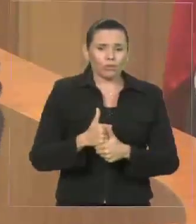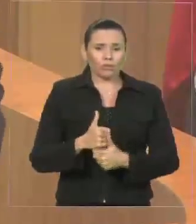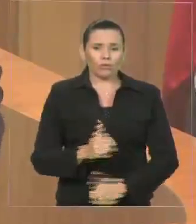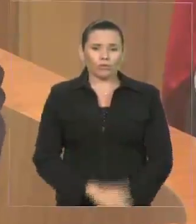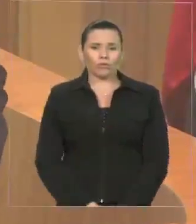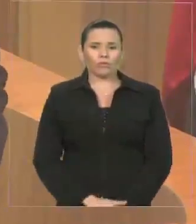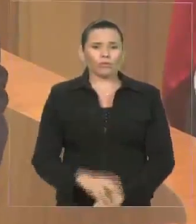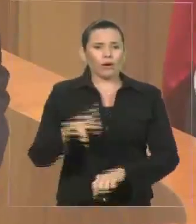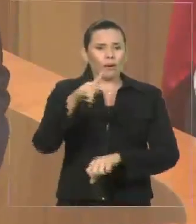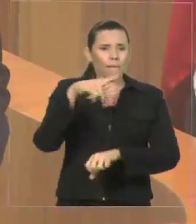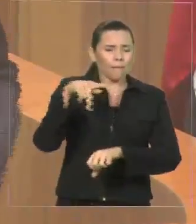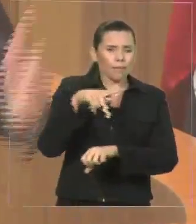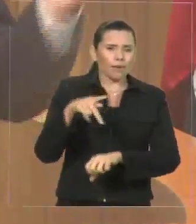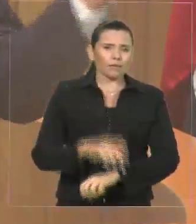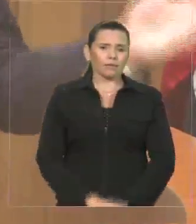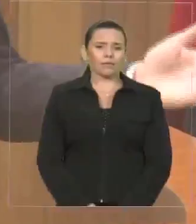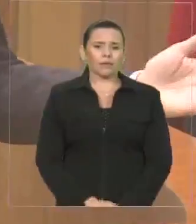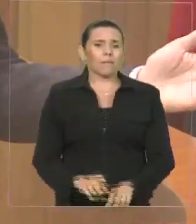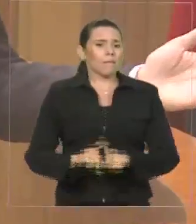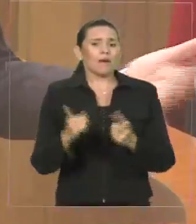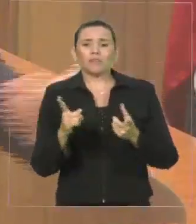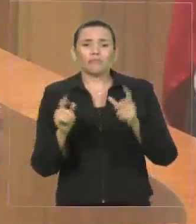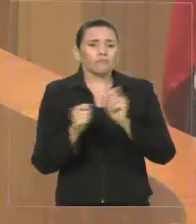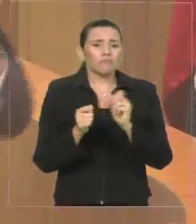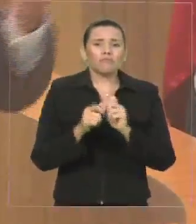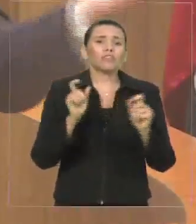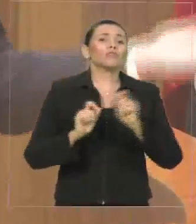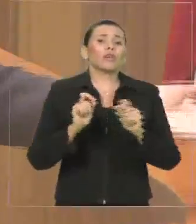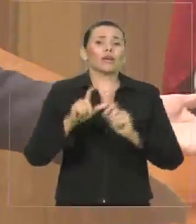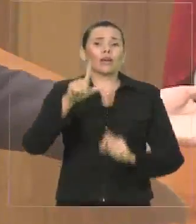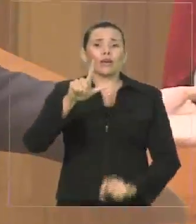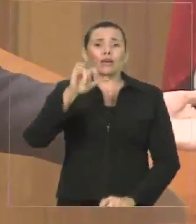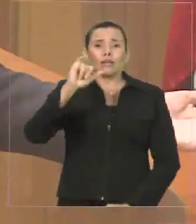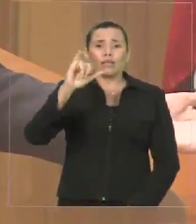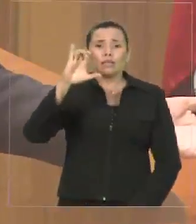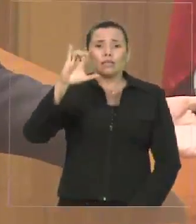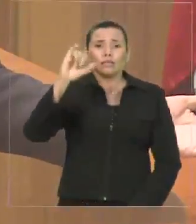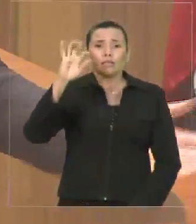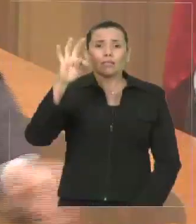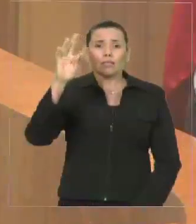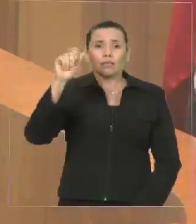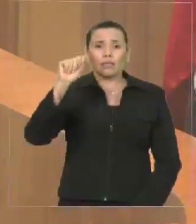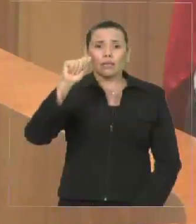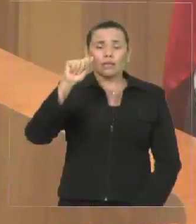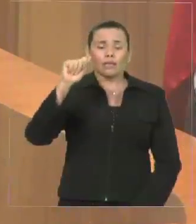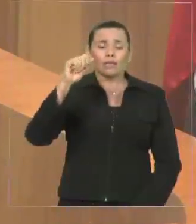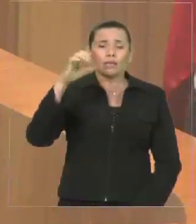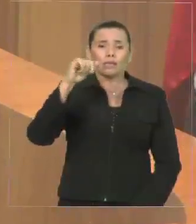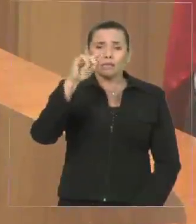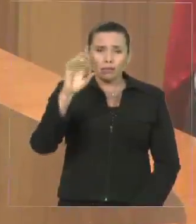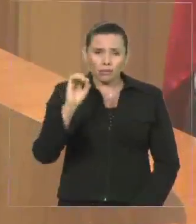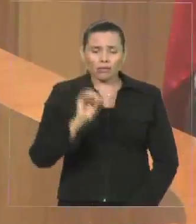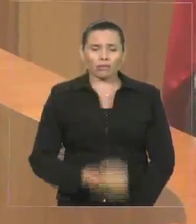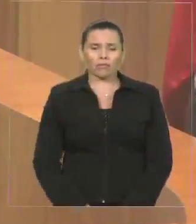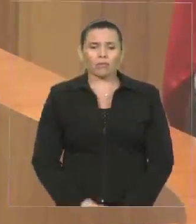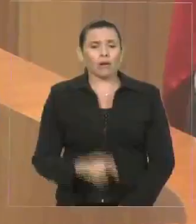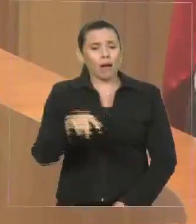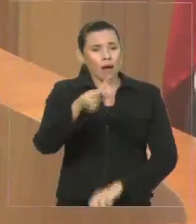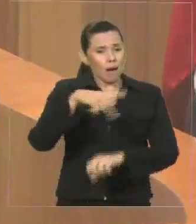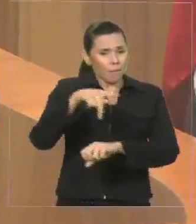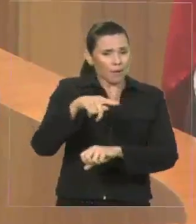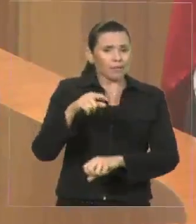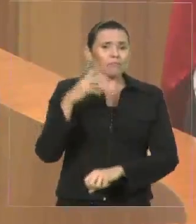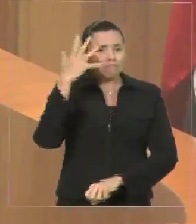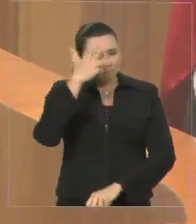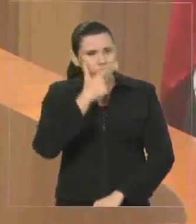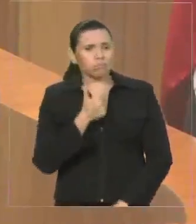sem licitação. A praça está muito bonita e eu quero que assim seja feito, mas com licitação, não sem licitação.